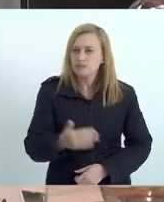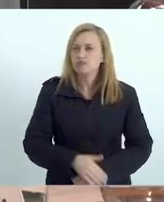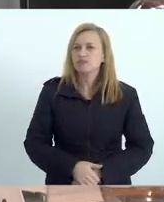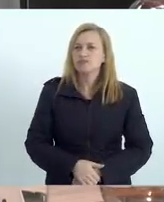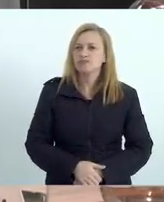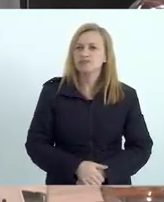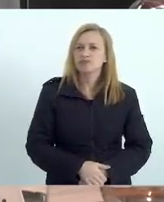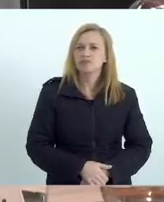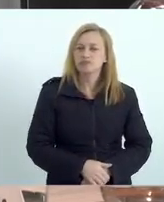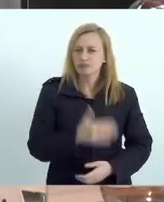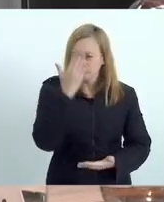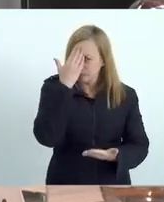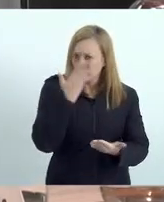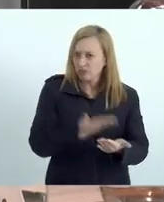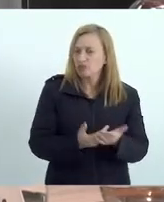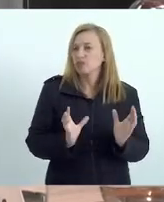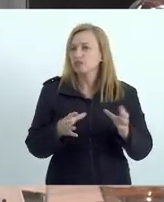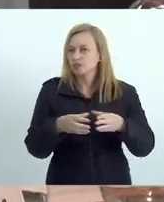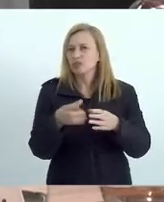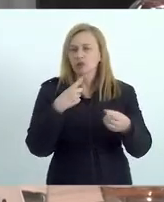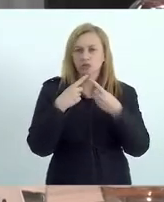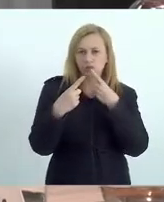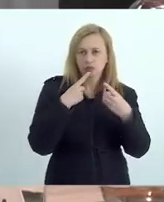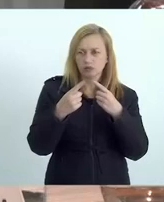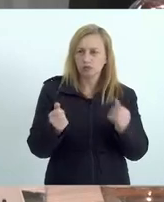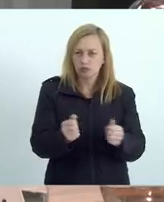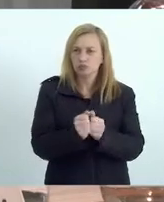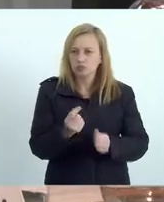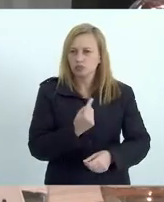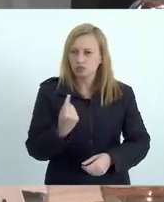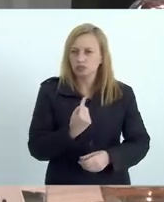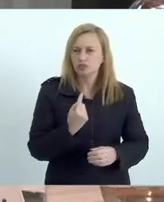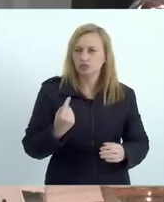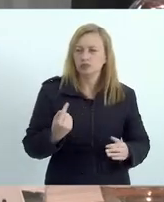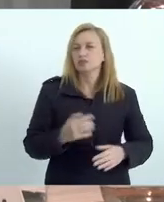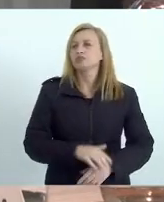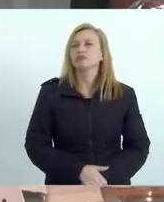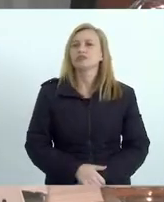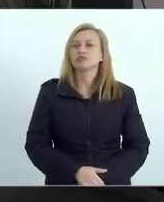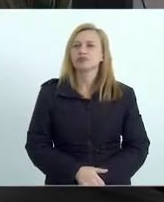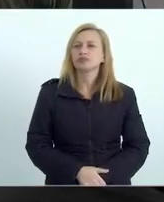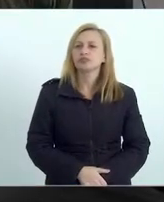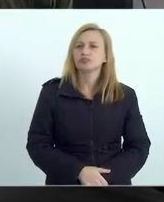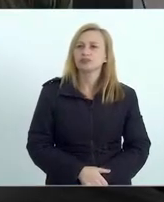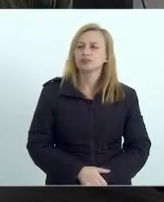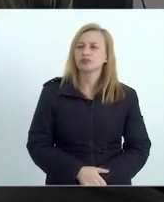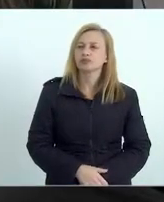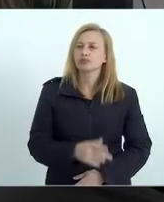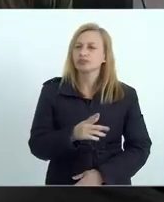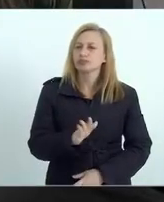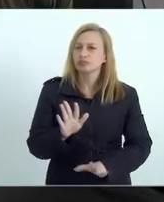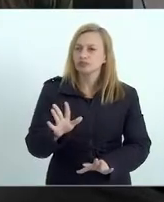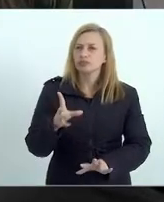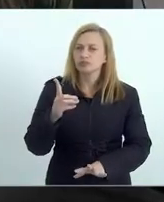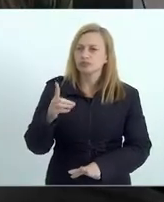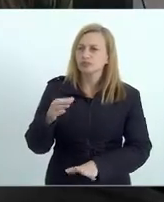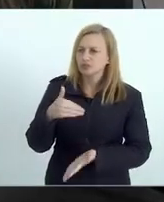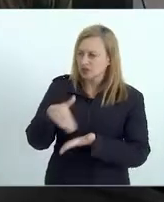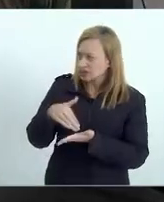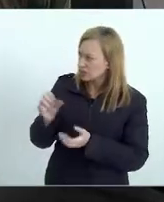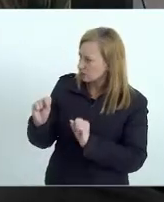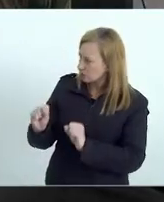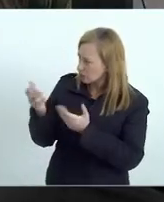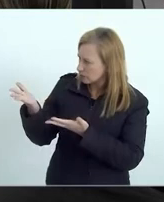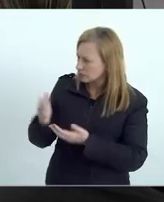todos também que ter ido lá e confiado na condição tem dialogado com a gente a casa dos Senhores silêncio só por não adotar só afetar